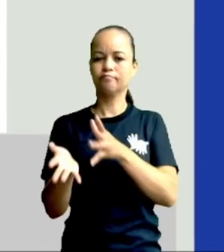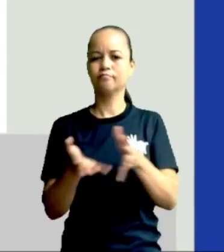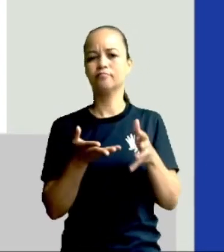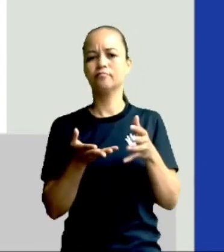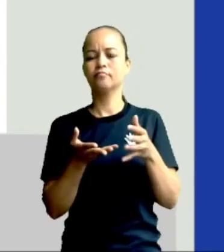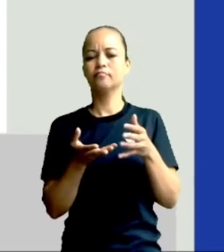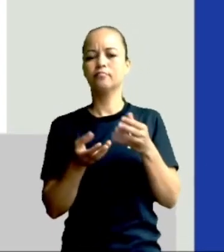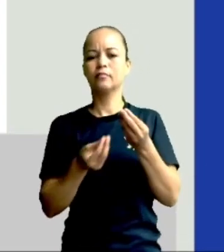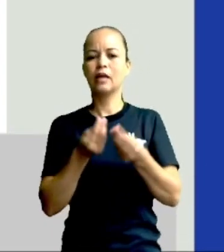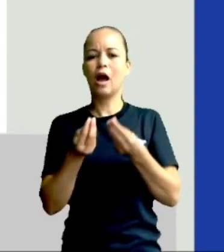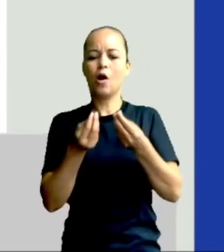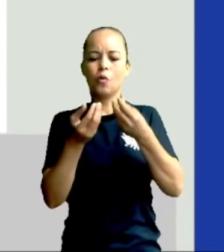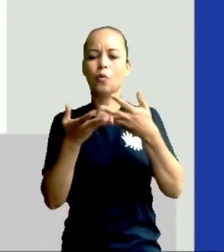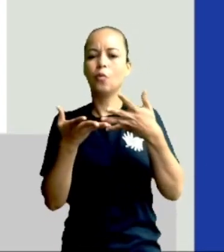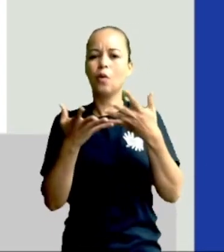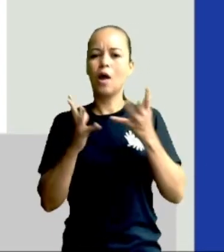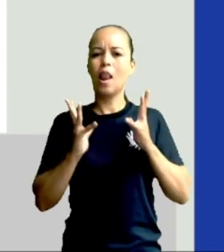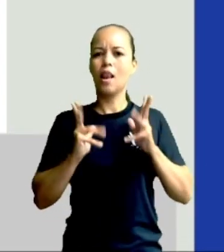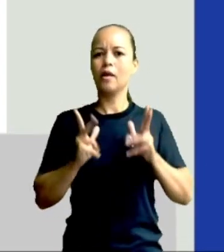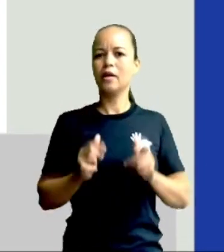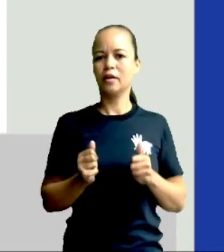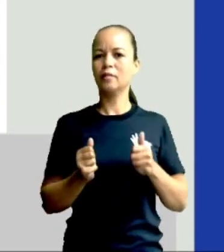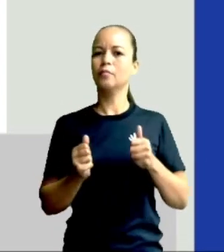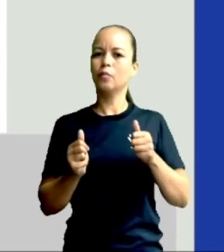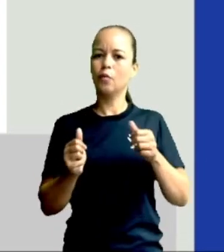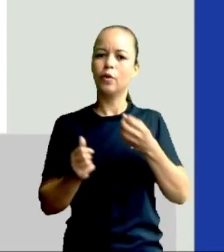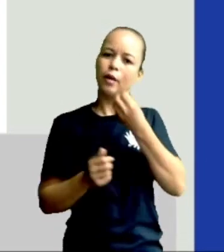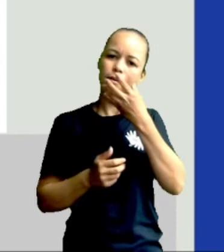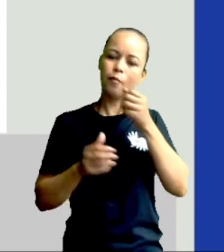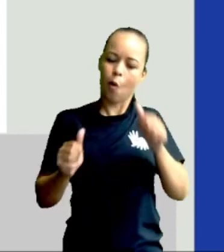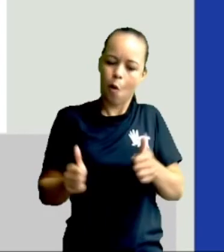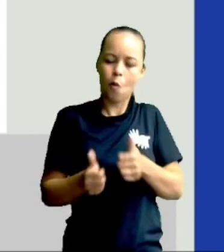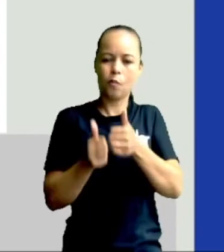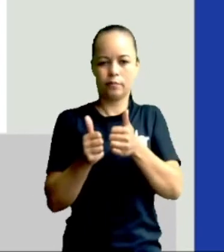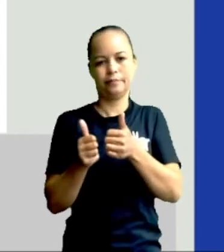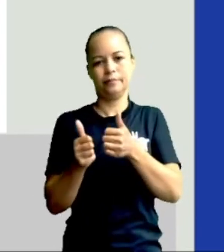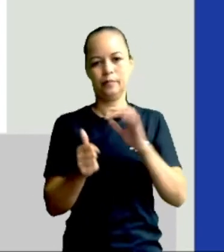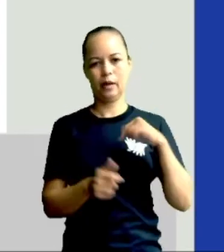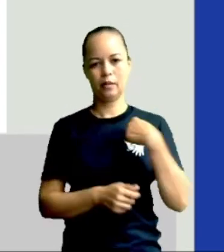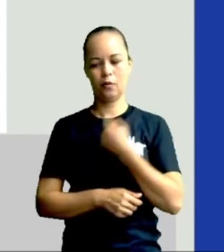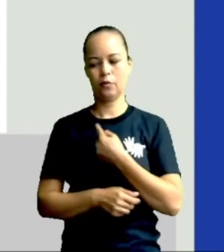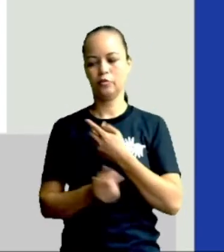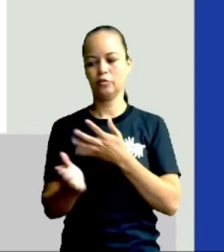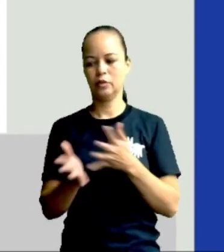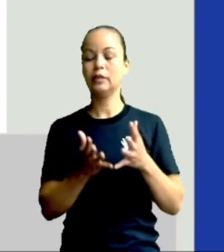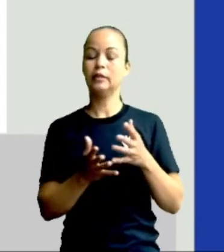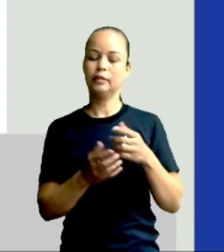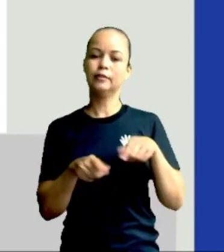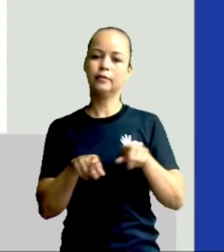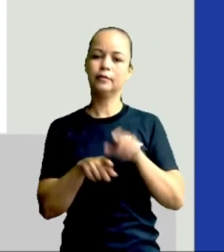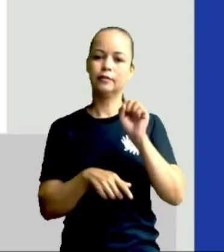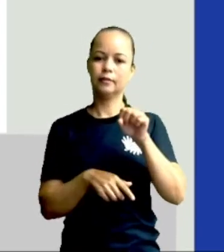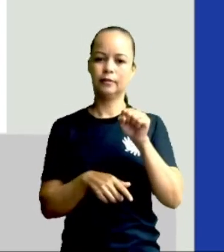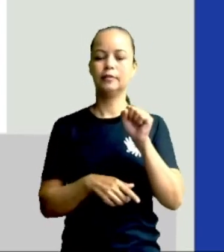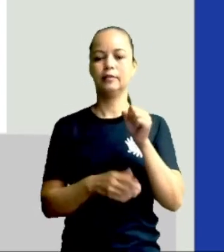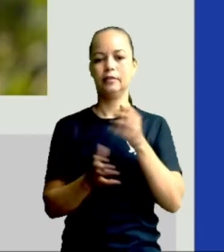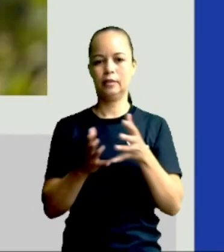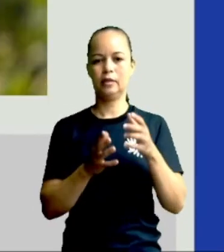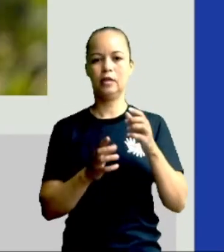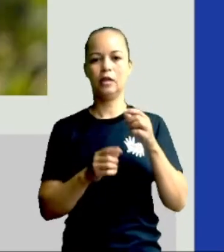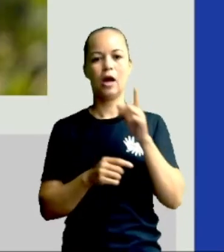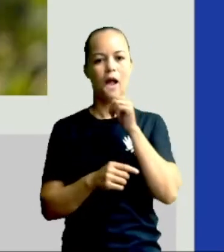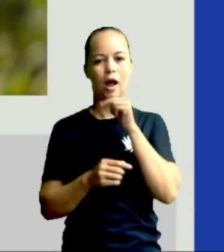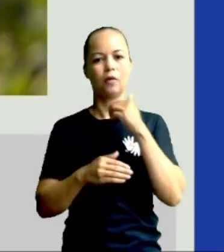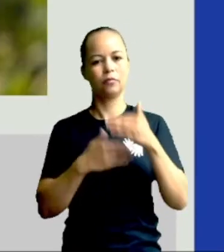algo limpo, algo sadio para a gente, certo? Então, a água é sim um recurso renovável,